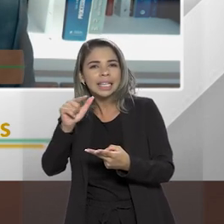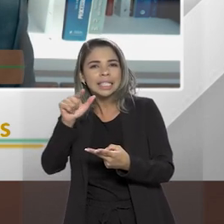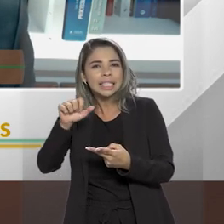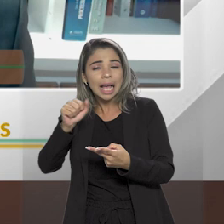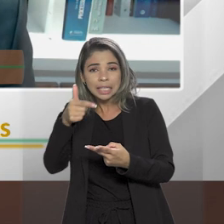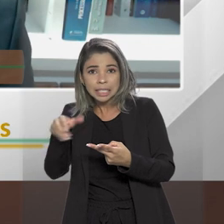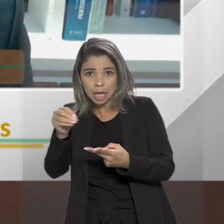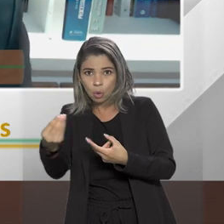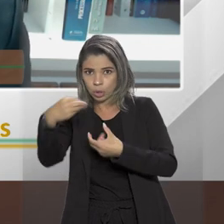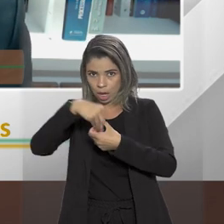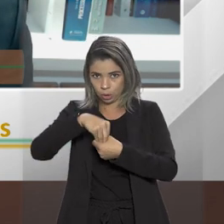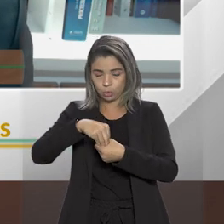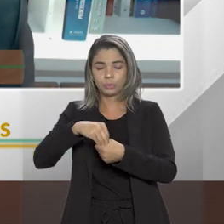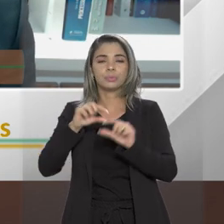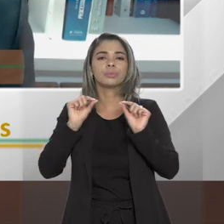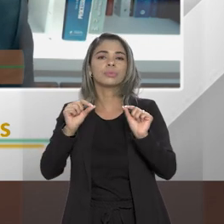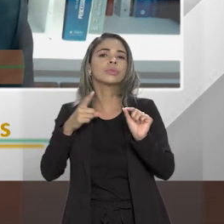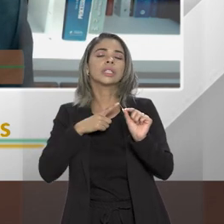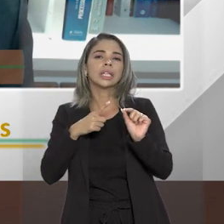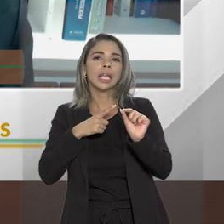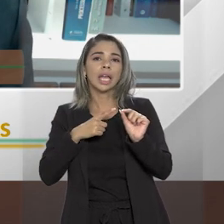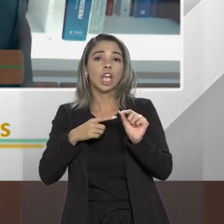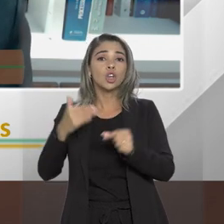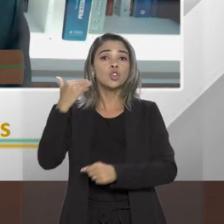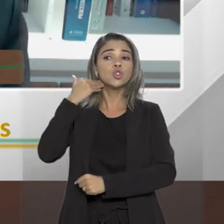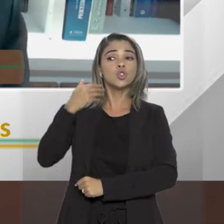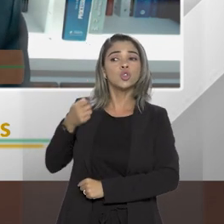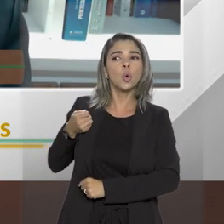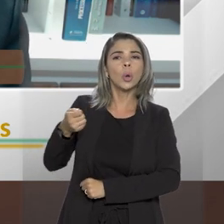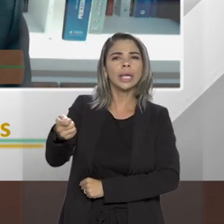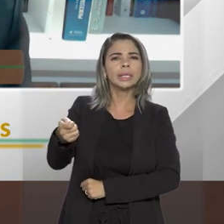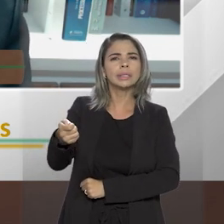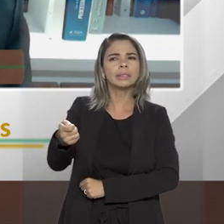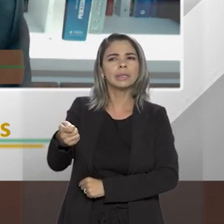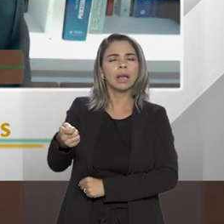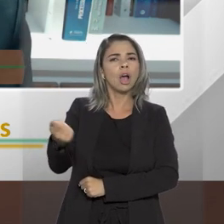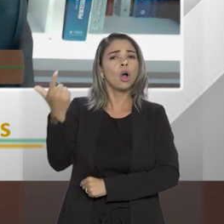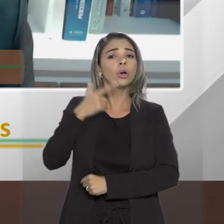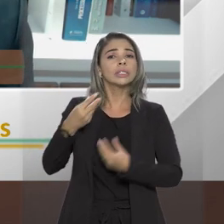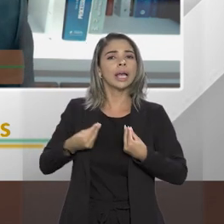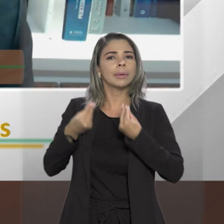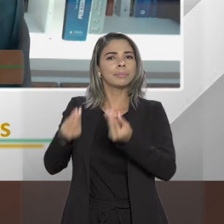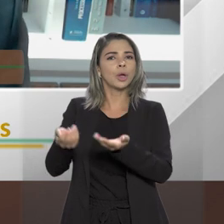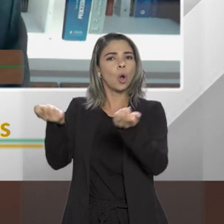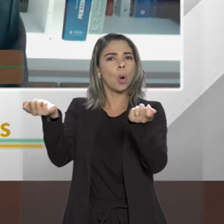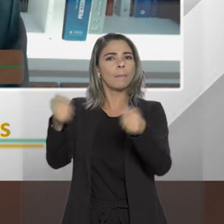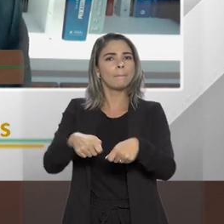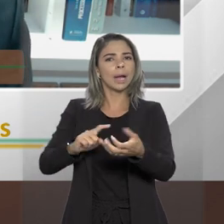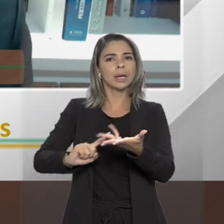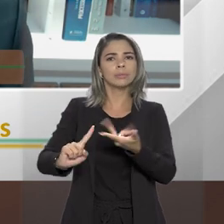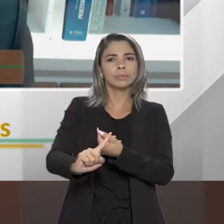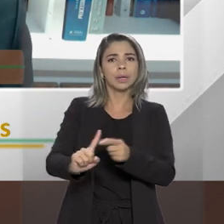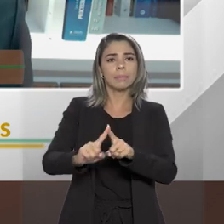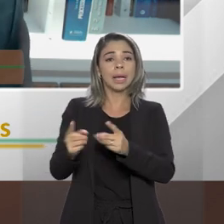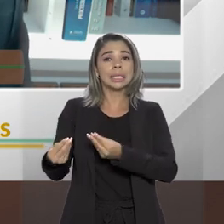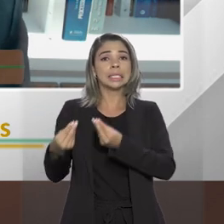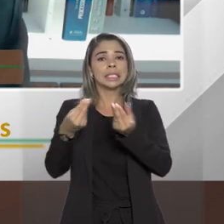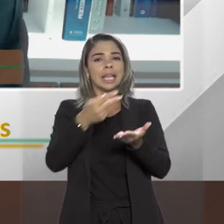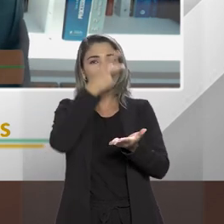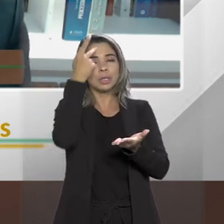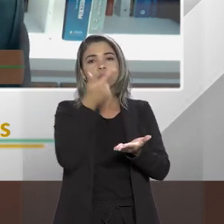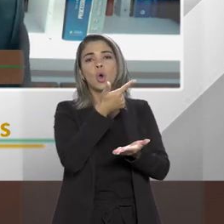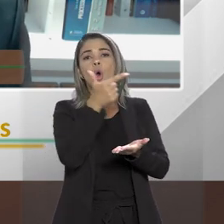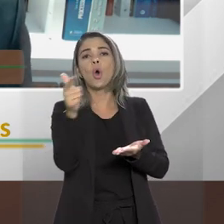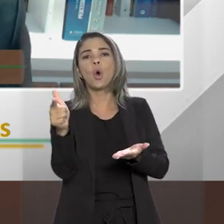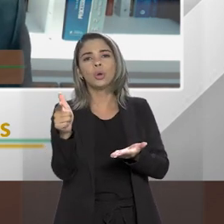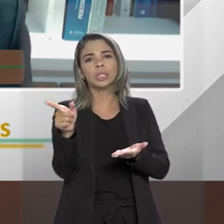de competências do juiz, mas para entregar essas competências para terceiros que não fazem parte da